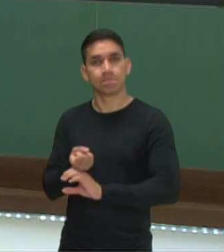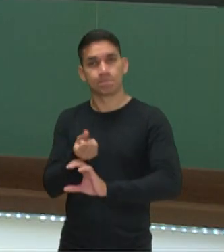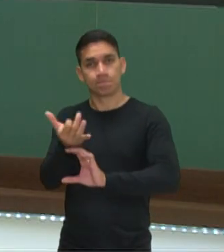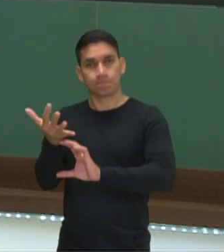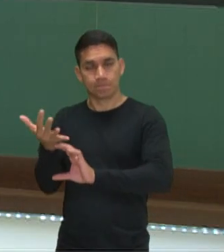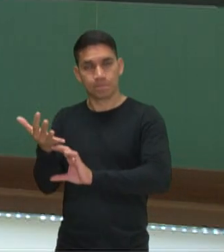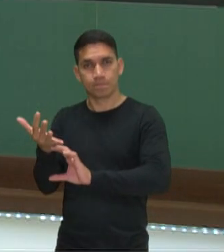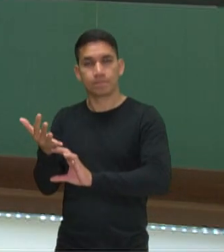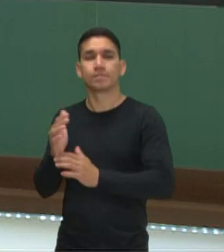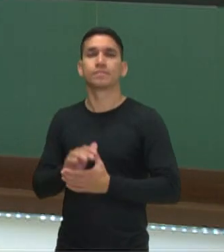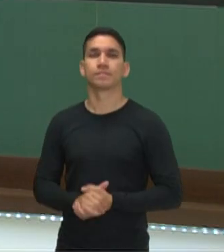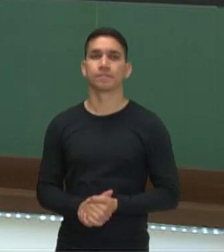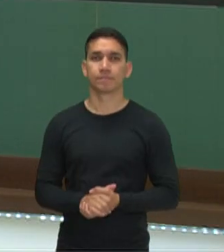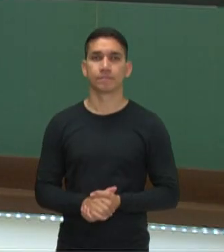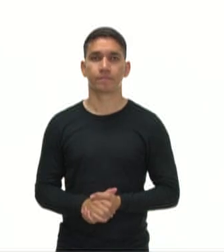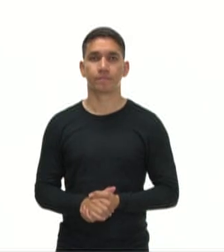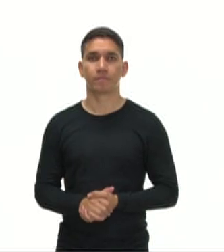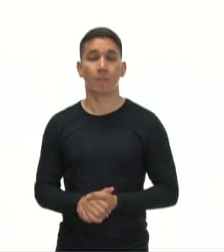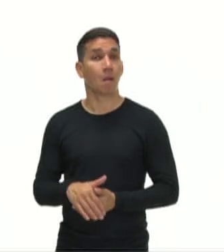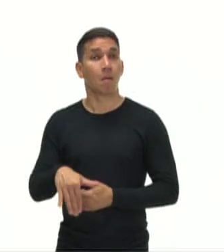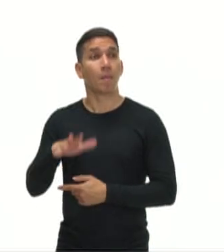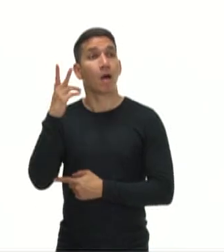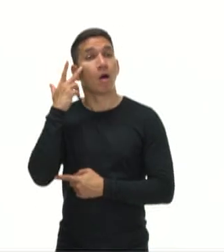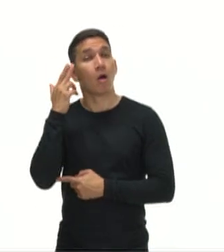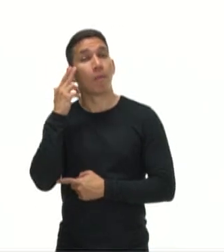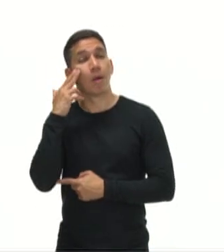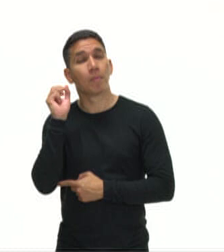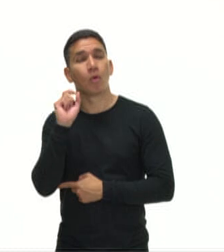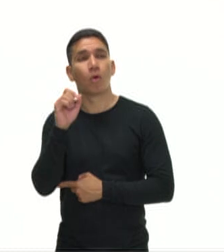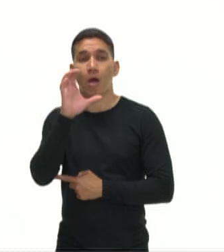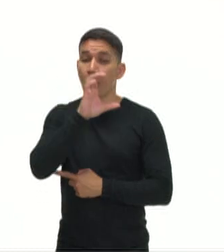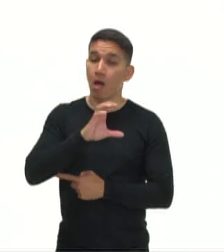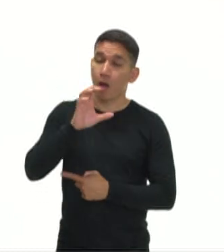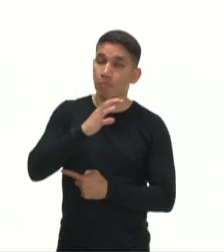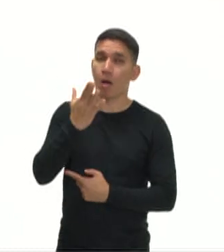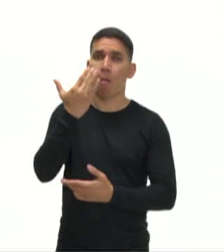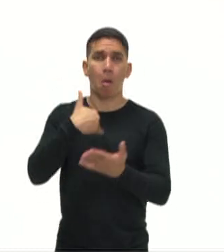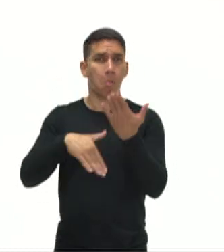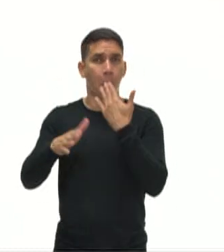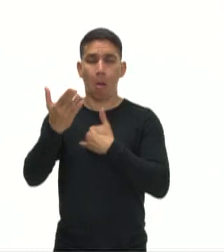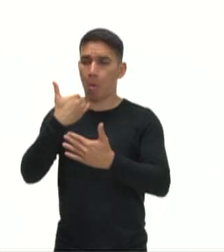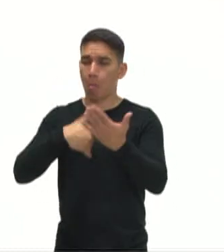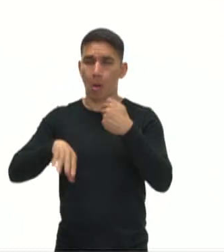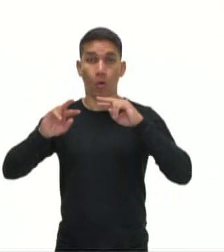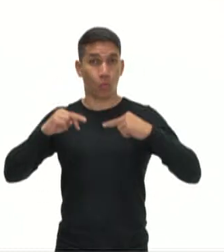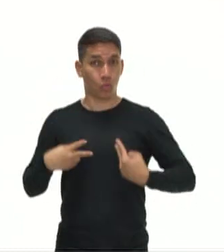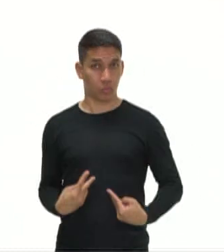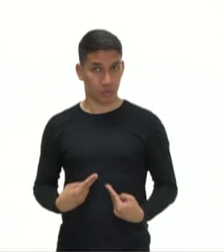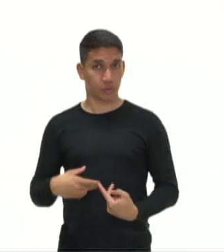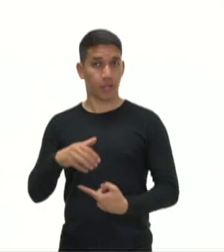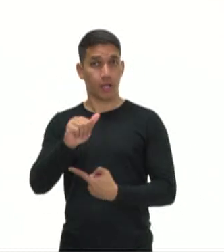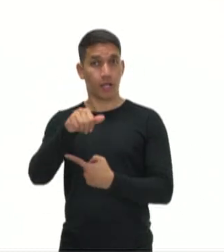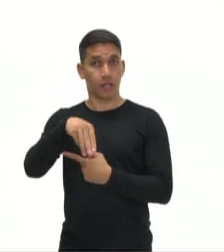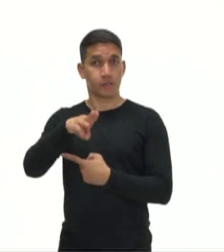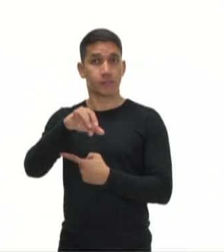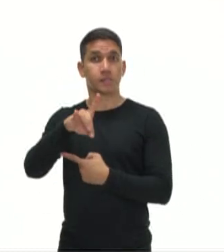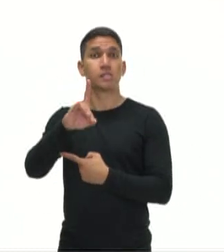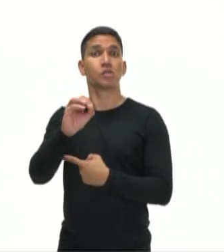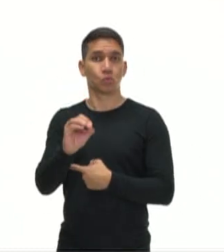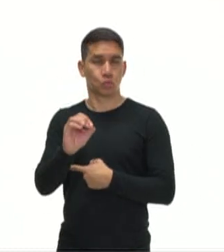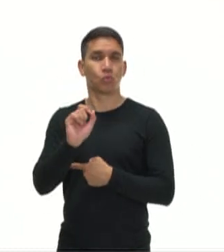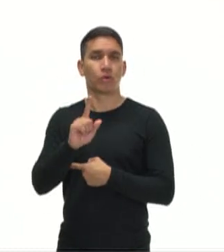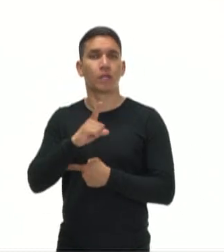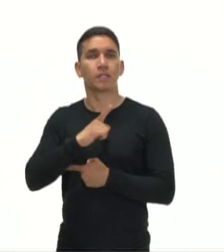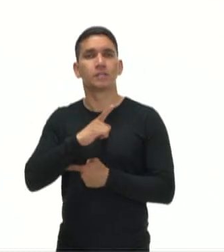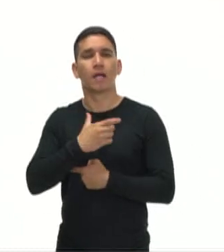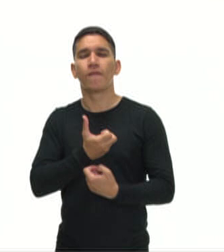polímero. É o mais comum carboidrato da alimentação humana, o amido, e é encontrado em grande quantidade